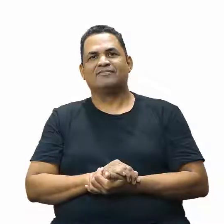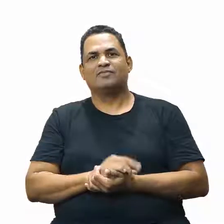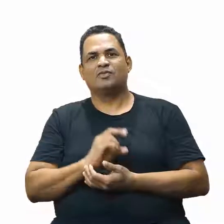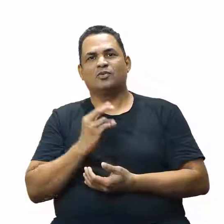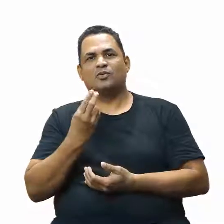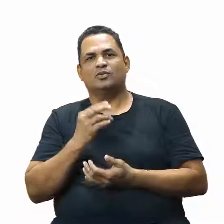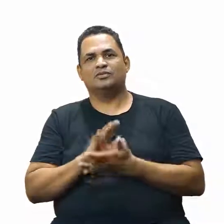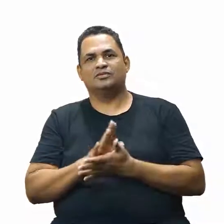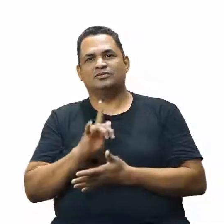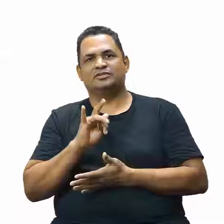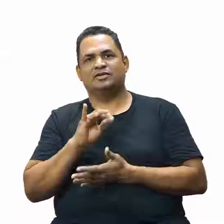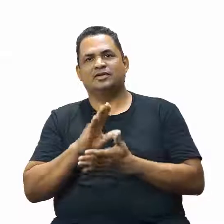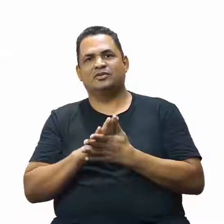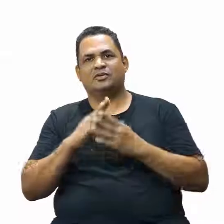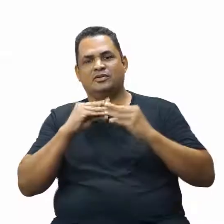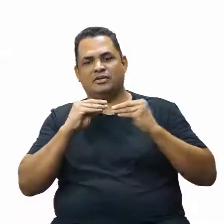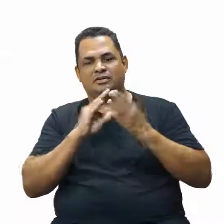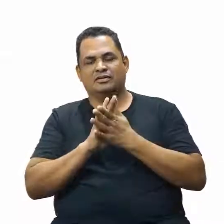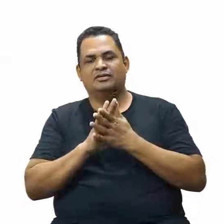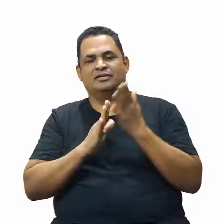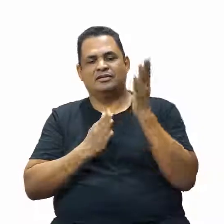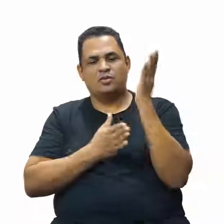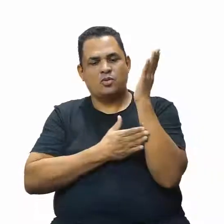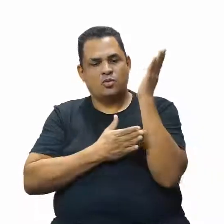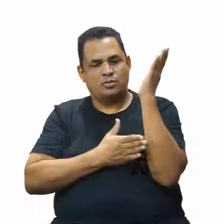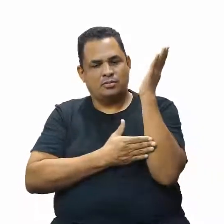Ou gel adesivo.